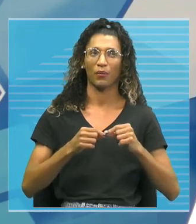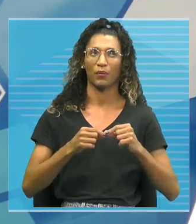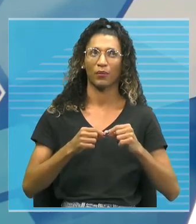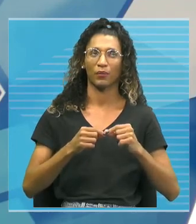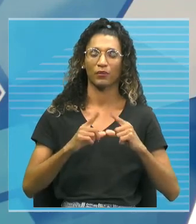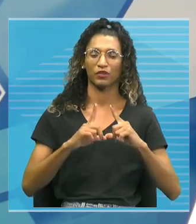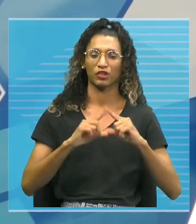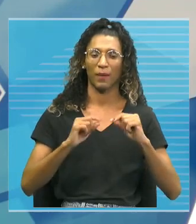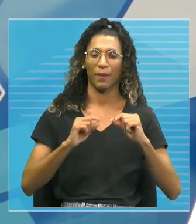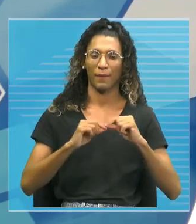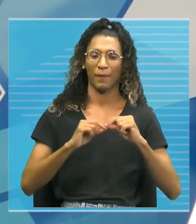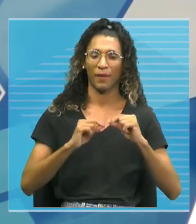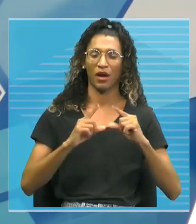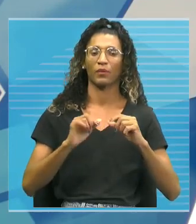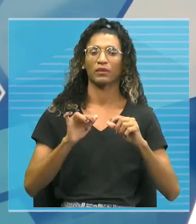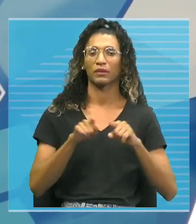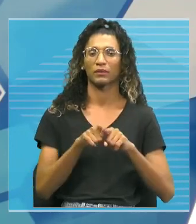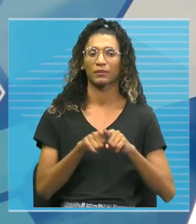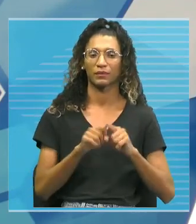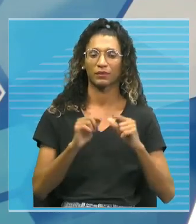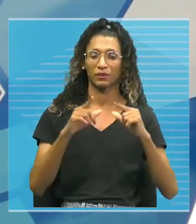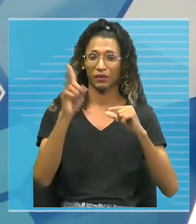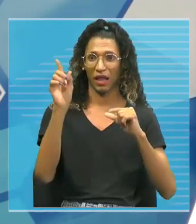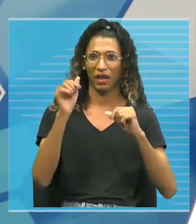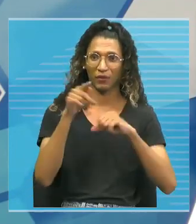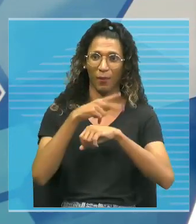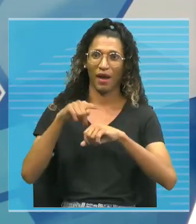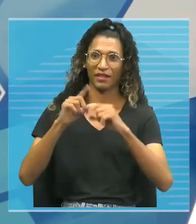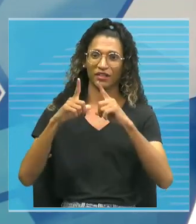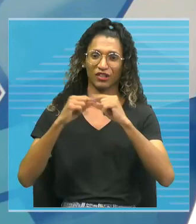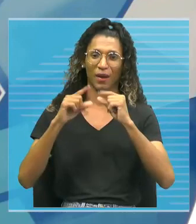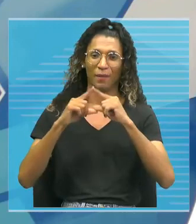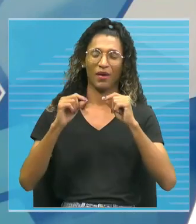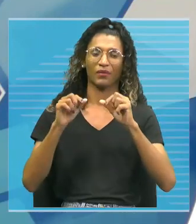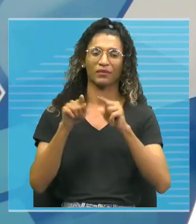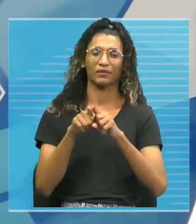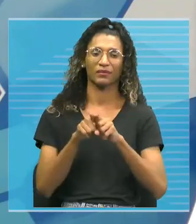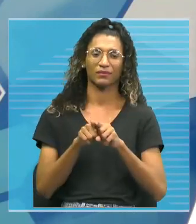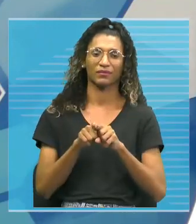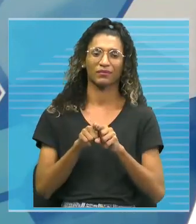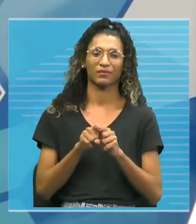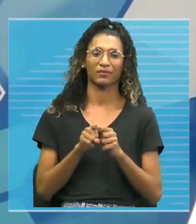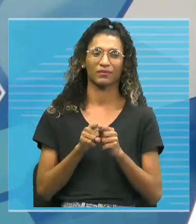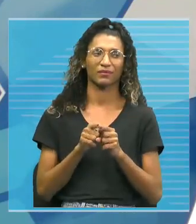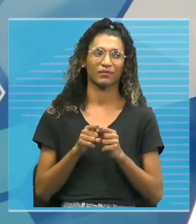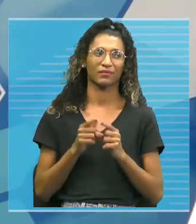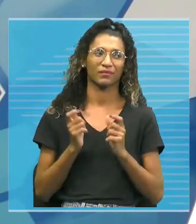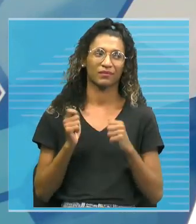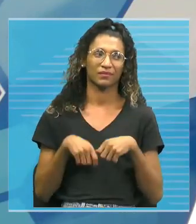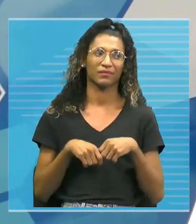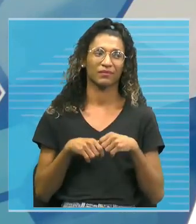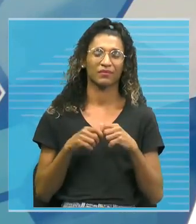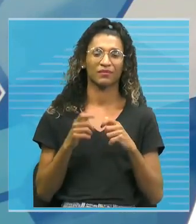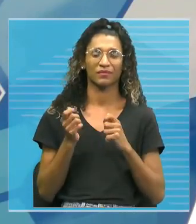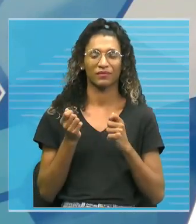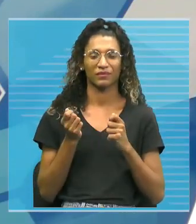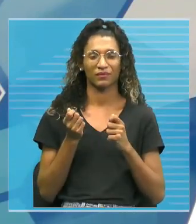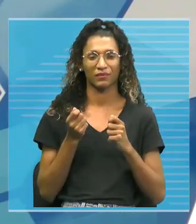É possível. Você lá no Japão controlando remotamente os braços de um